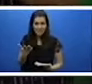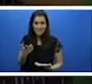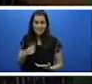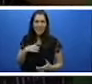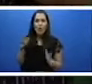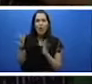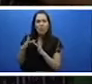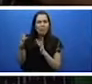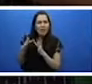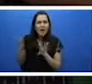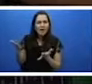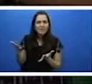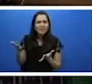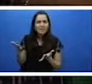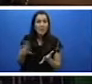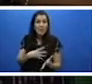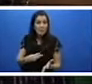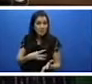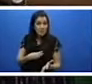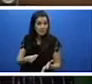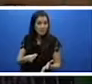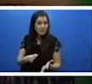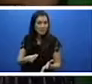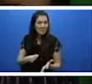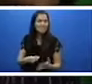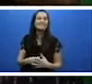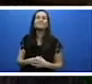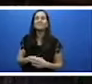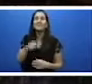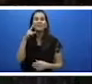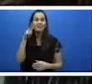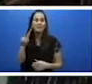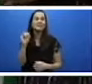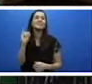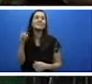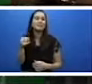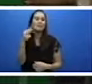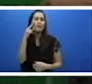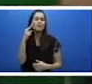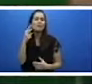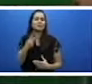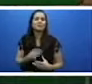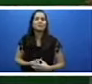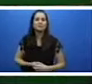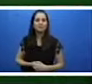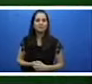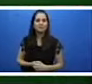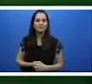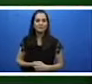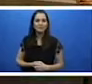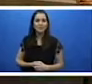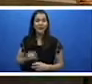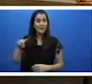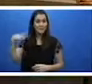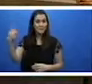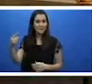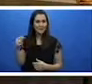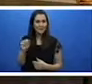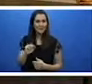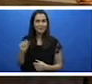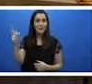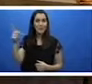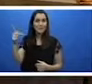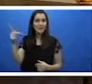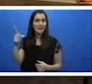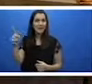tem contato? Ah, você vai acabar descobrindo que sim. Vamos ver? Próxima página, página